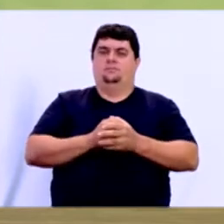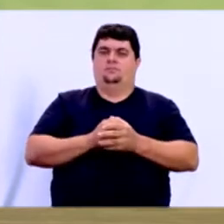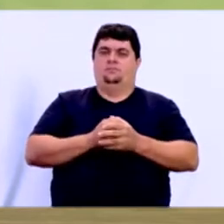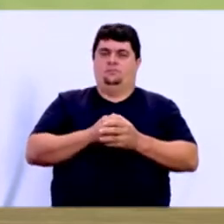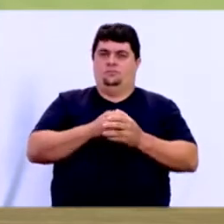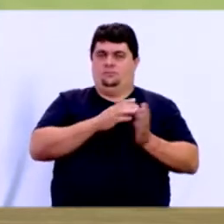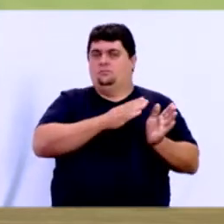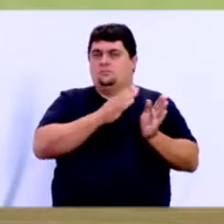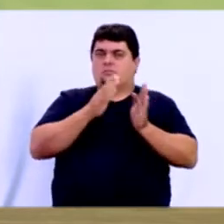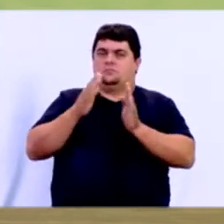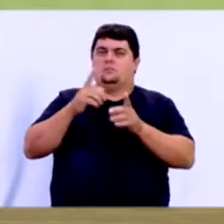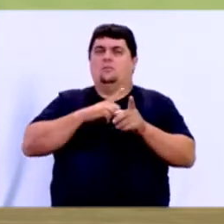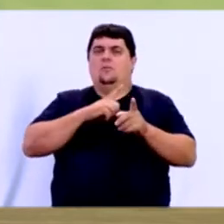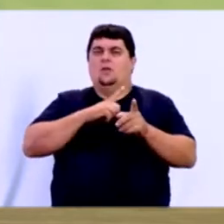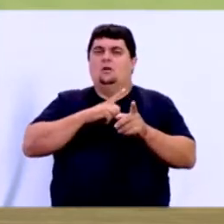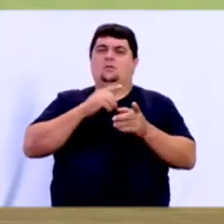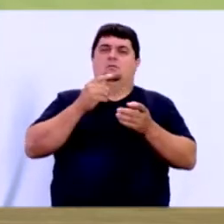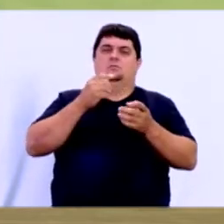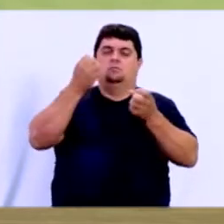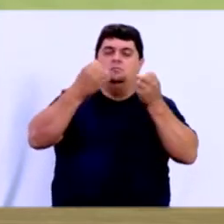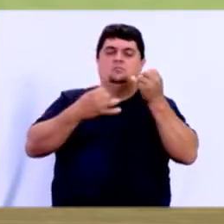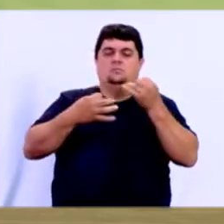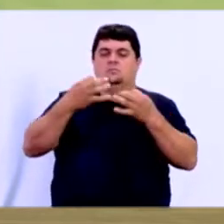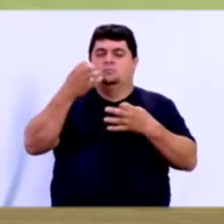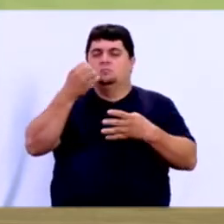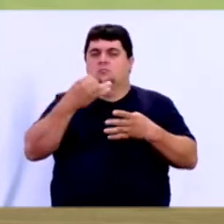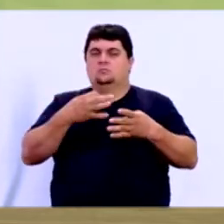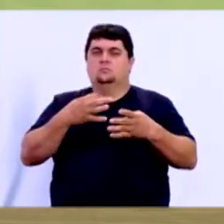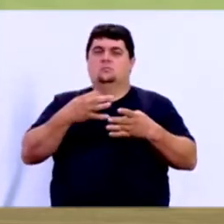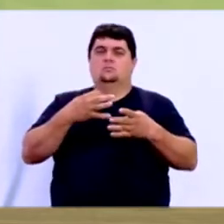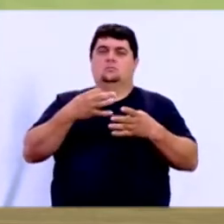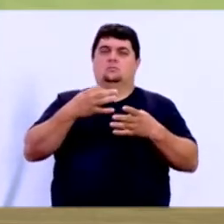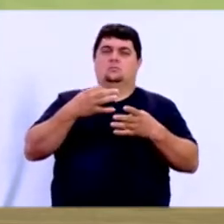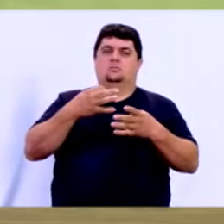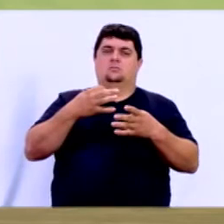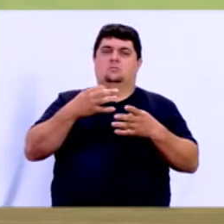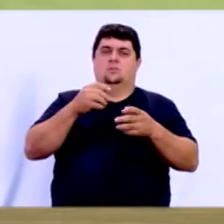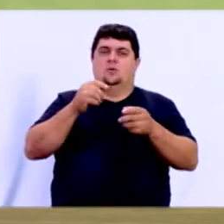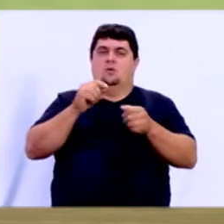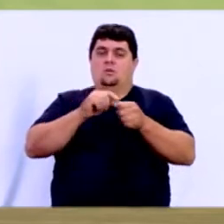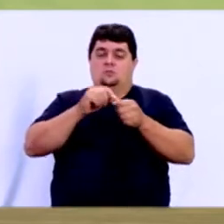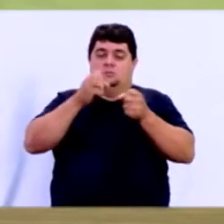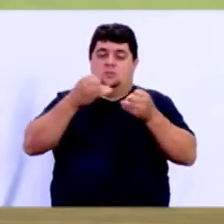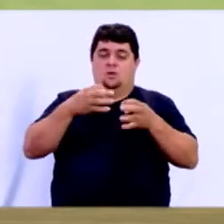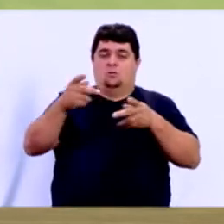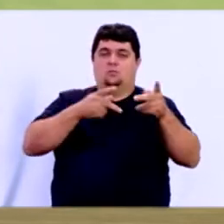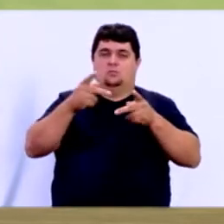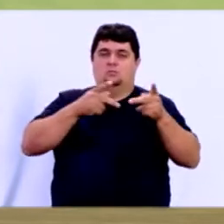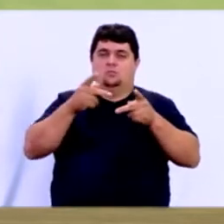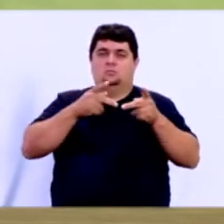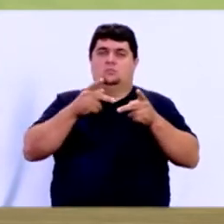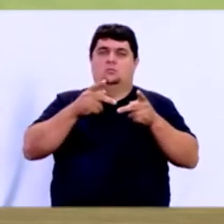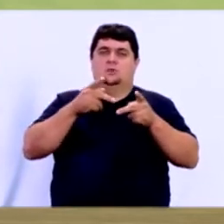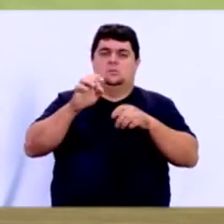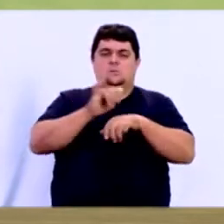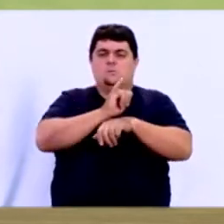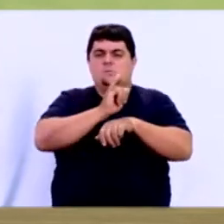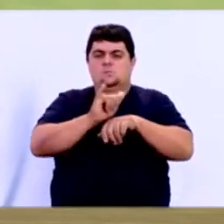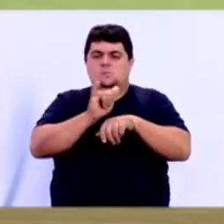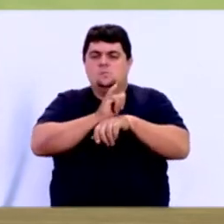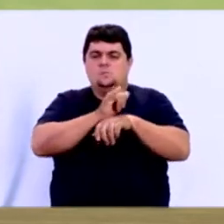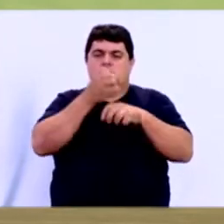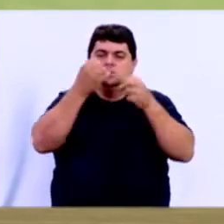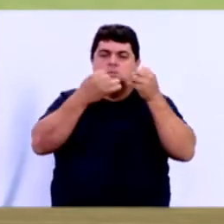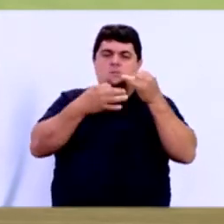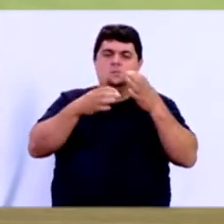da aula vocês vão perceber que a gente vai tentar falar com um pouco mais de pertinência sobre planejamento, vamos entrar um pouco na seara do planejamento estratégico, falar um pouco